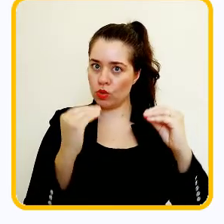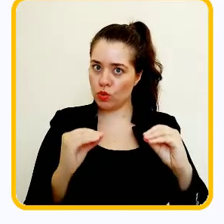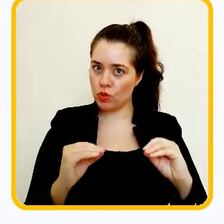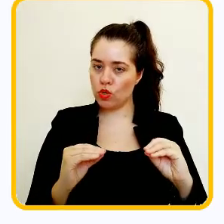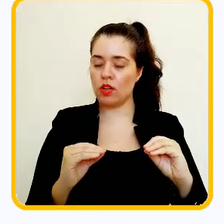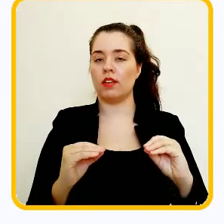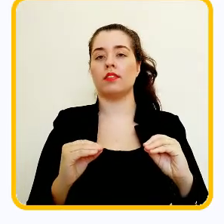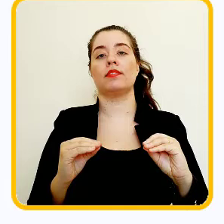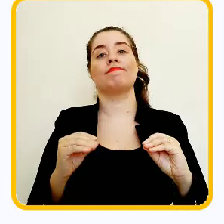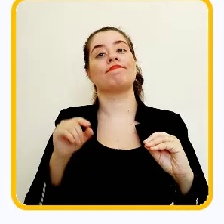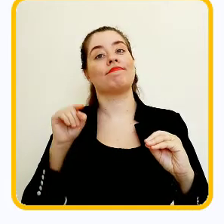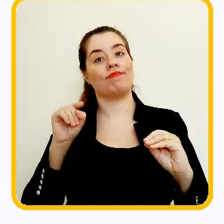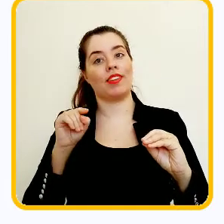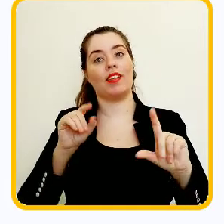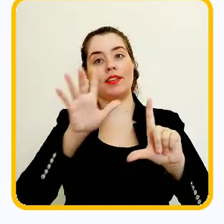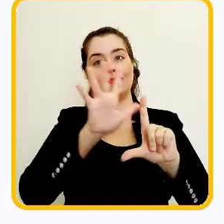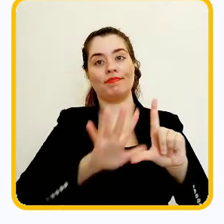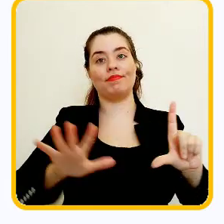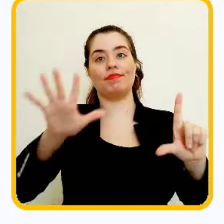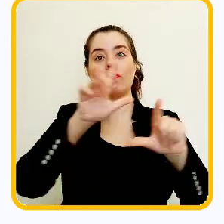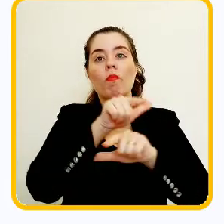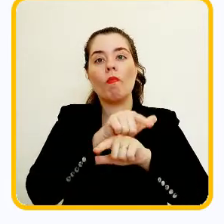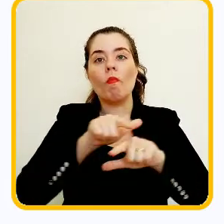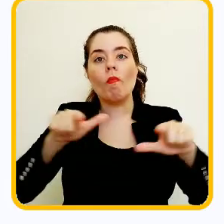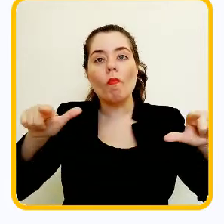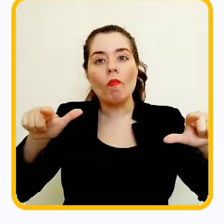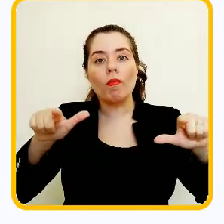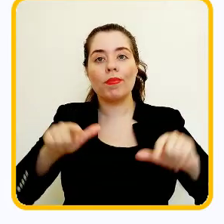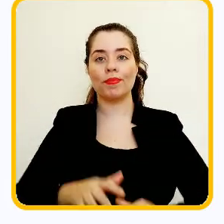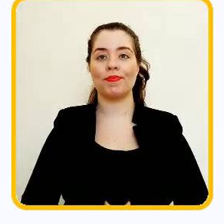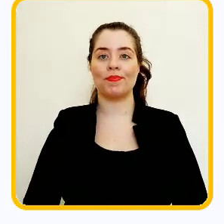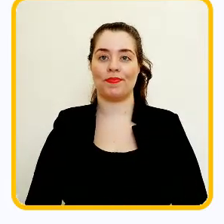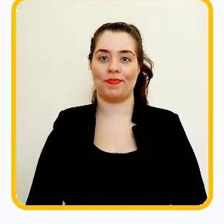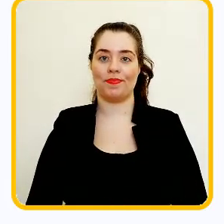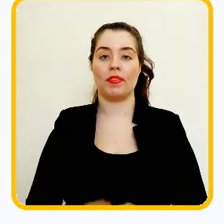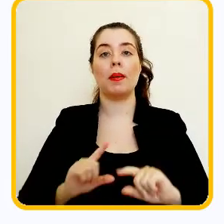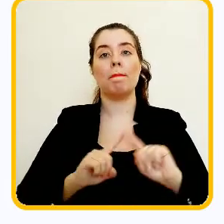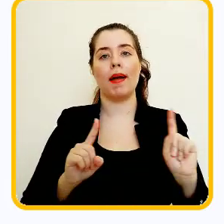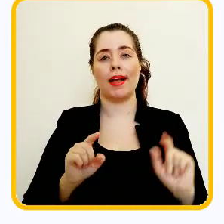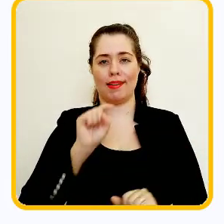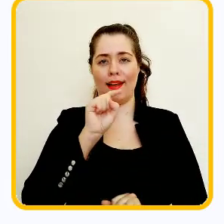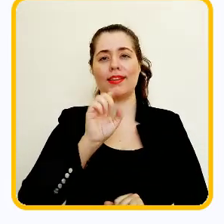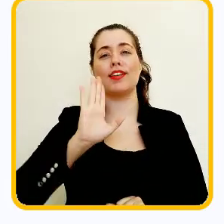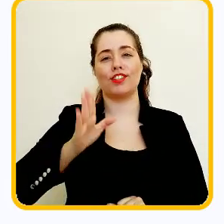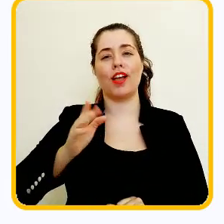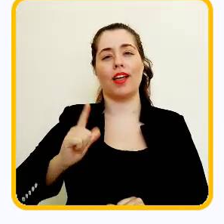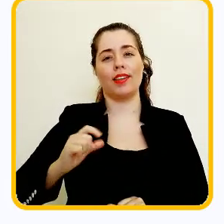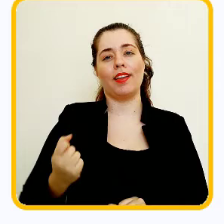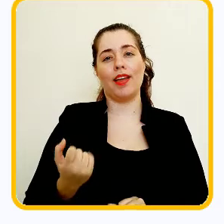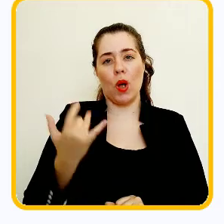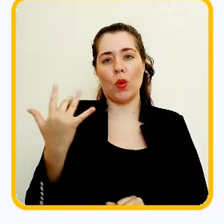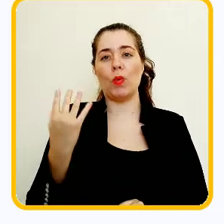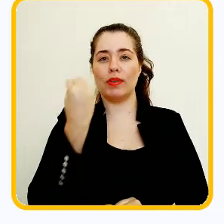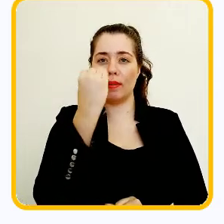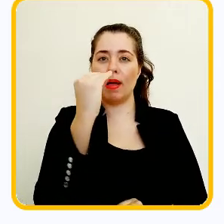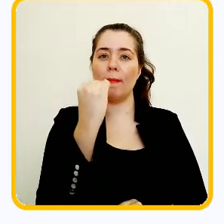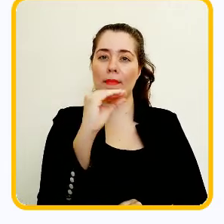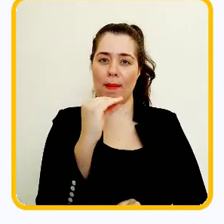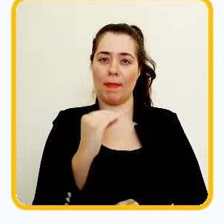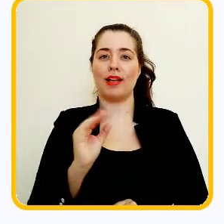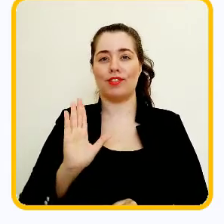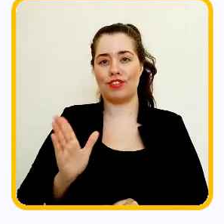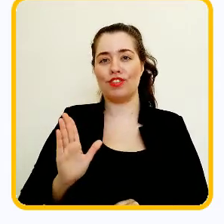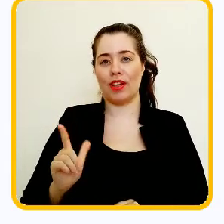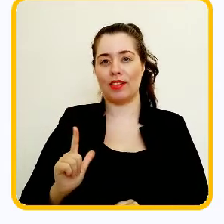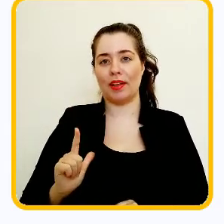ainda nenhuma atividade tenha sido enviada por outros estudantes, então ela aparecerá em branco. Neste caso, a gente já